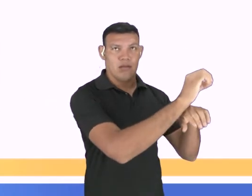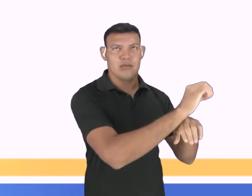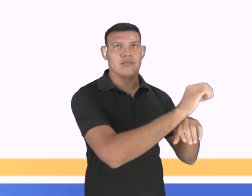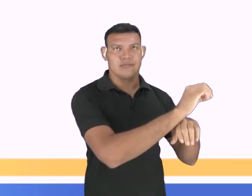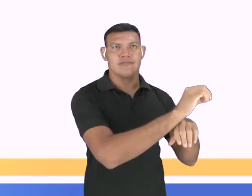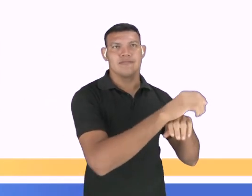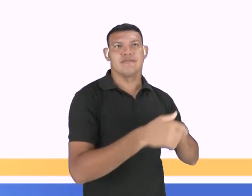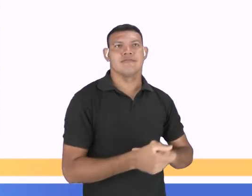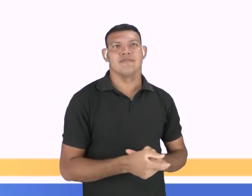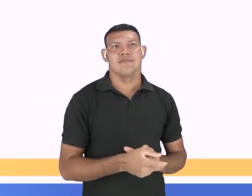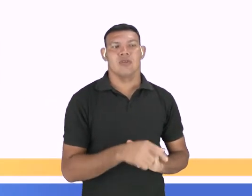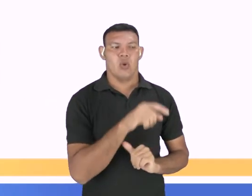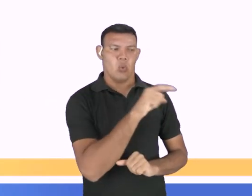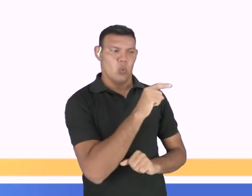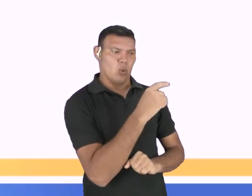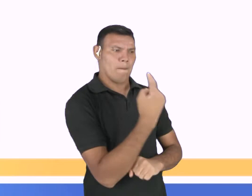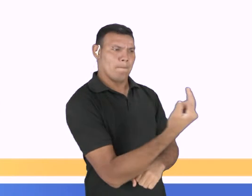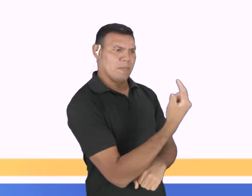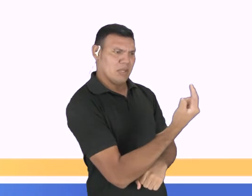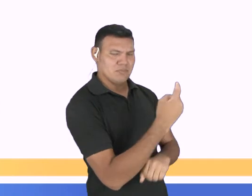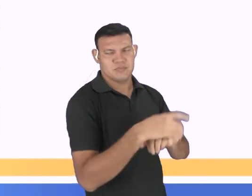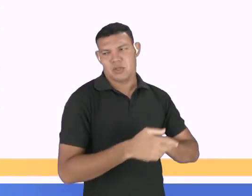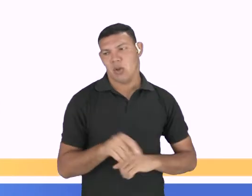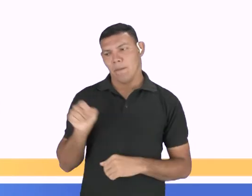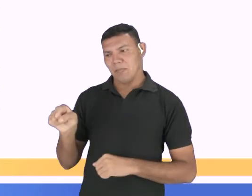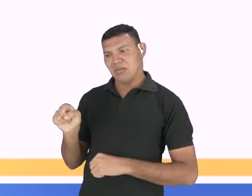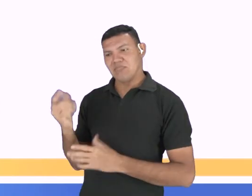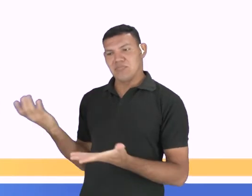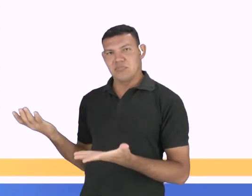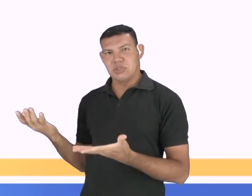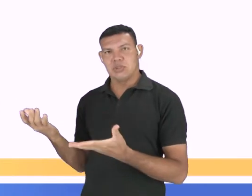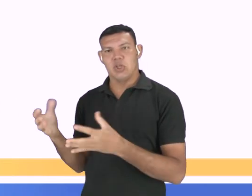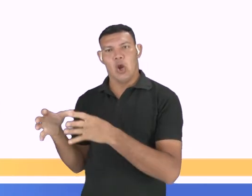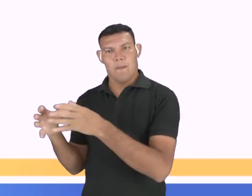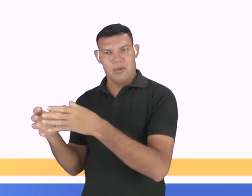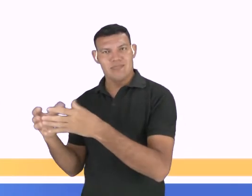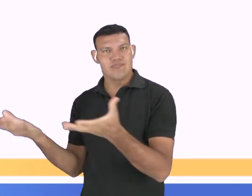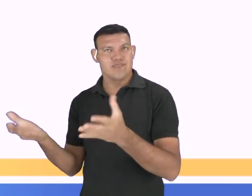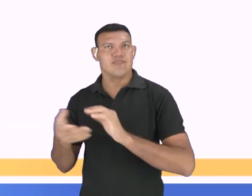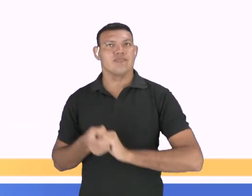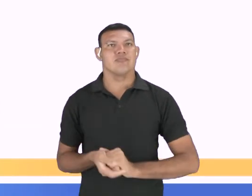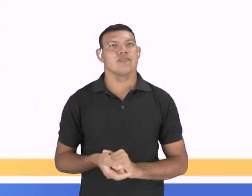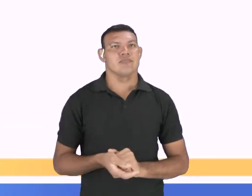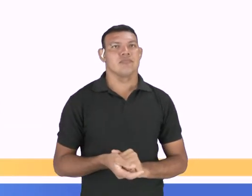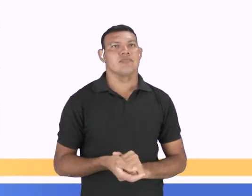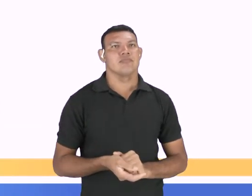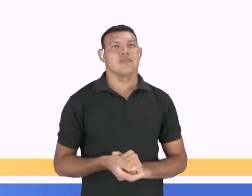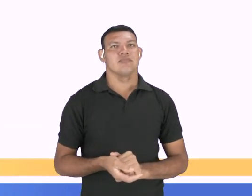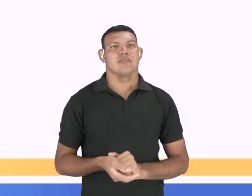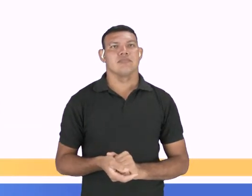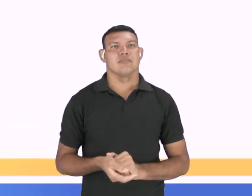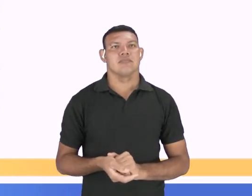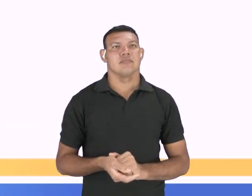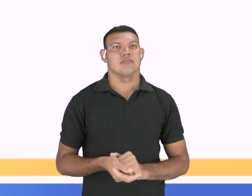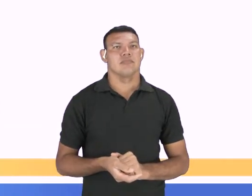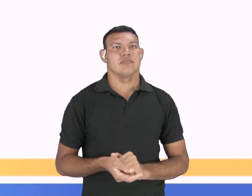é individual, através dos indivíduos, né, dos grandes proprietários, dos grandes produtores. O